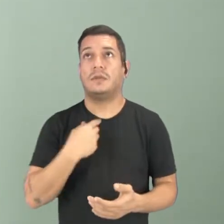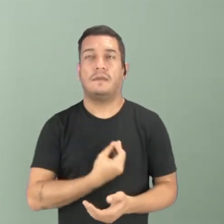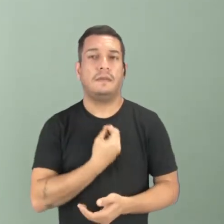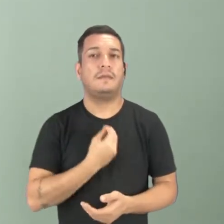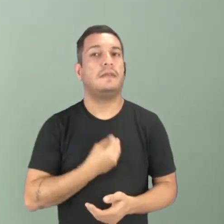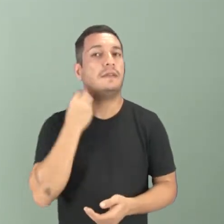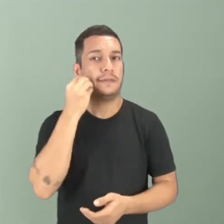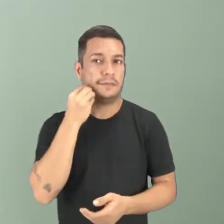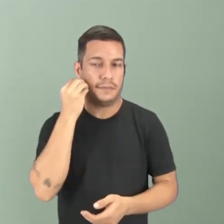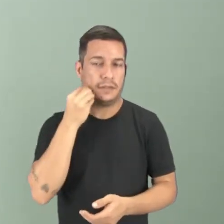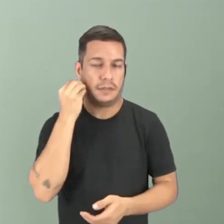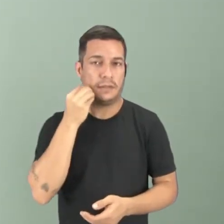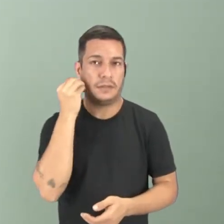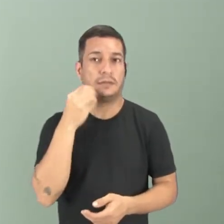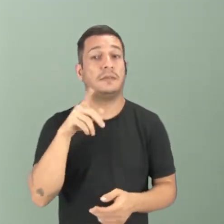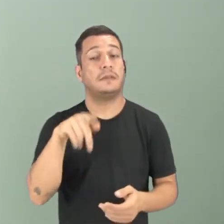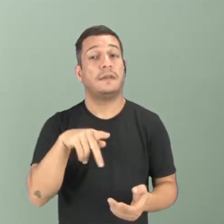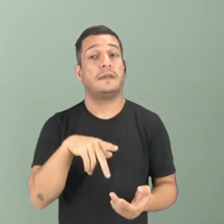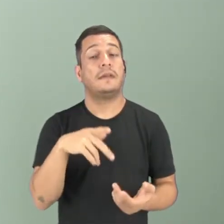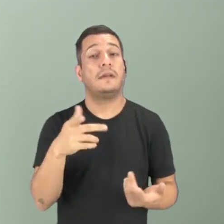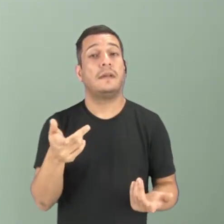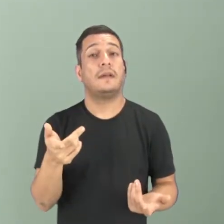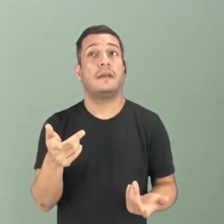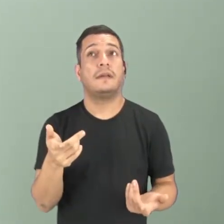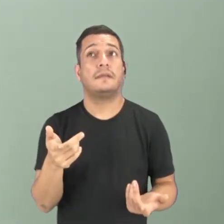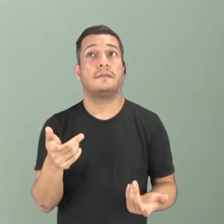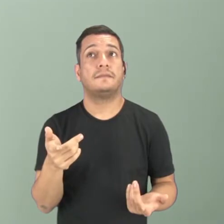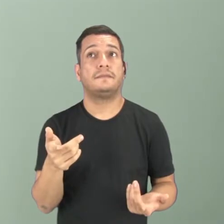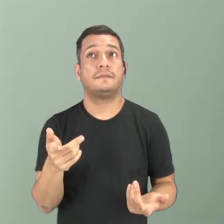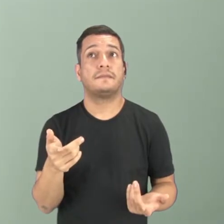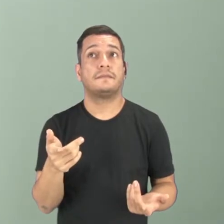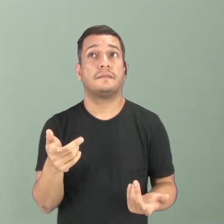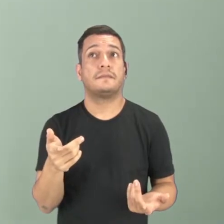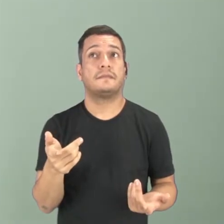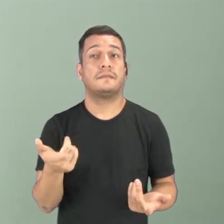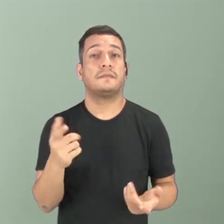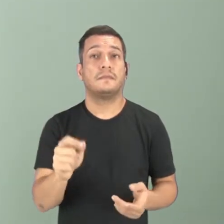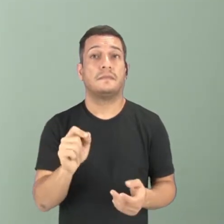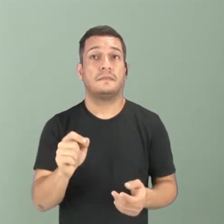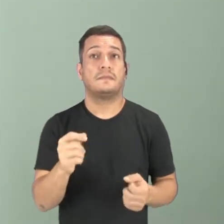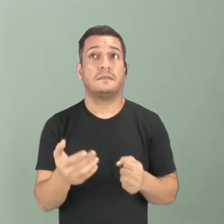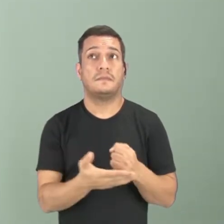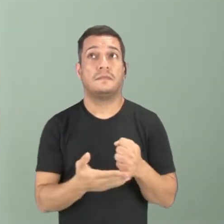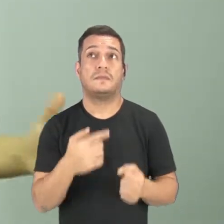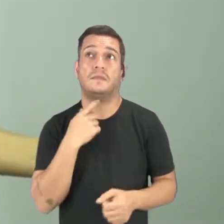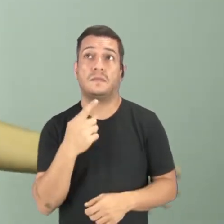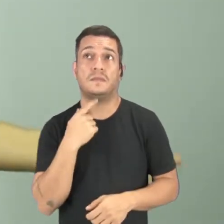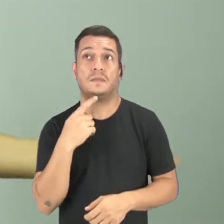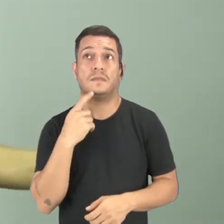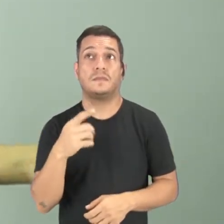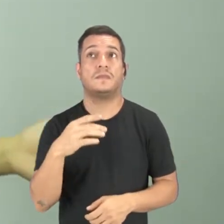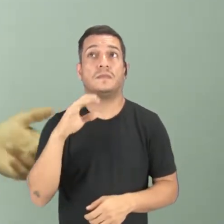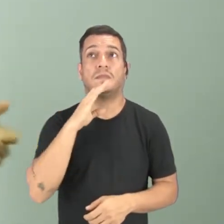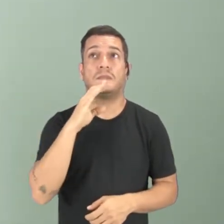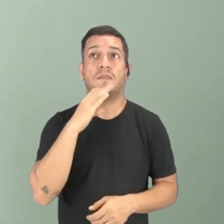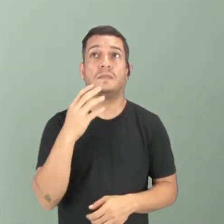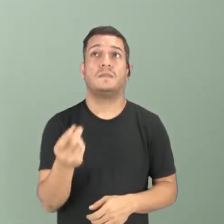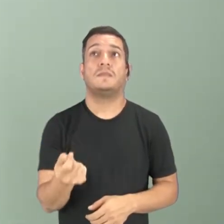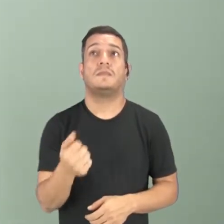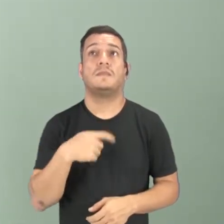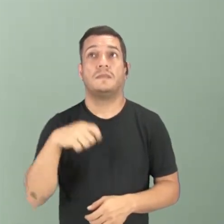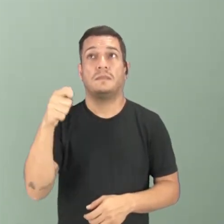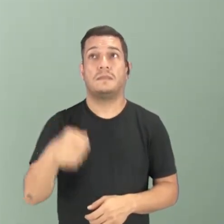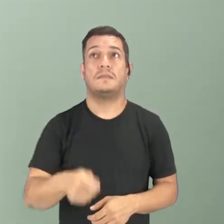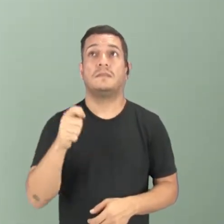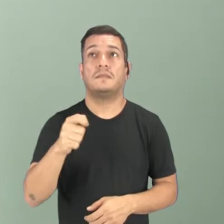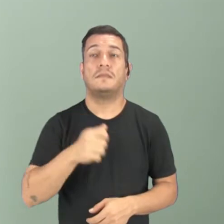vivendo aquela experiência e, na verdade... Então, assim, a partir, duvidando do conhecimento sensível, ele